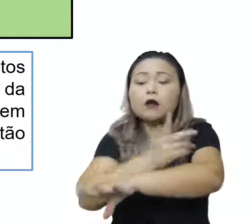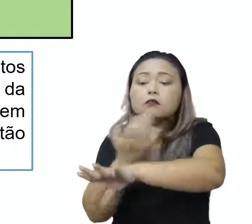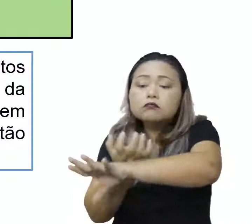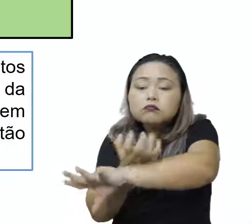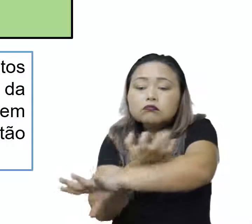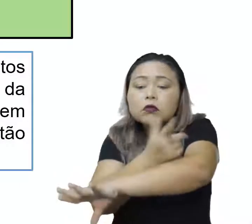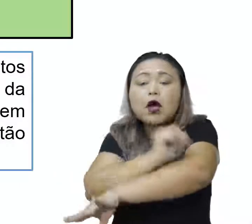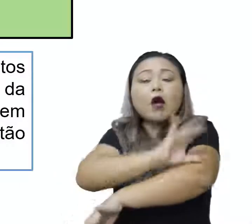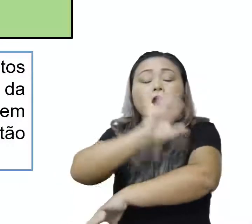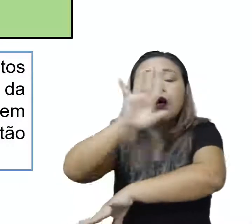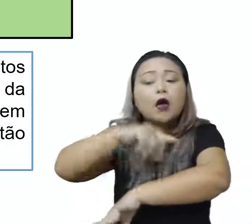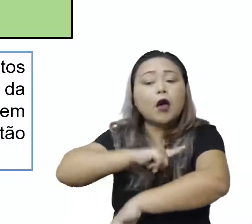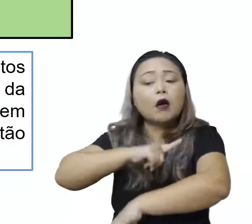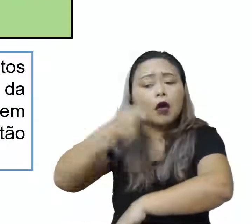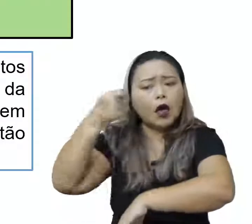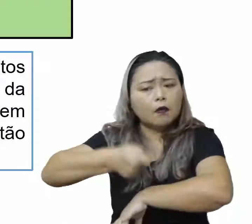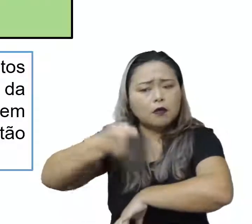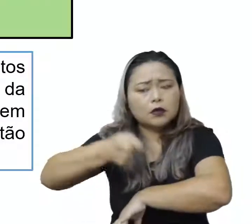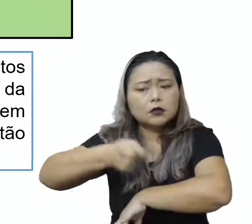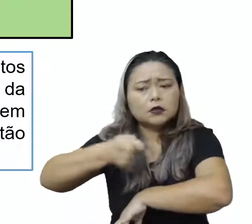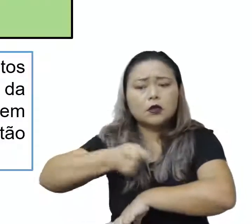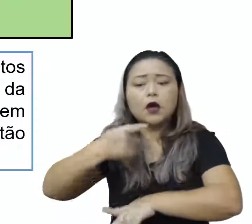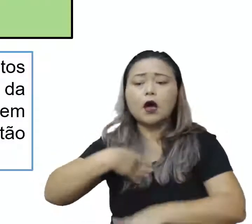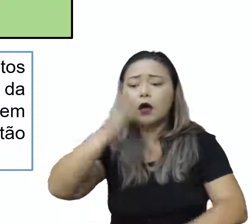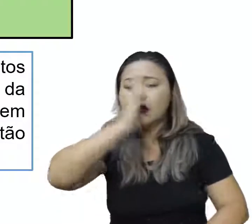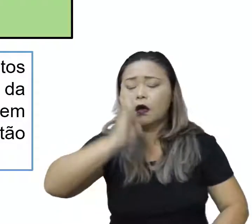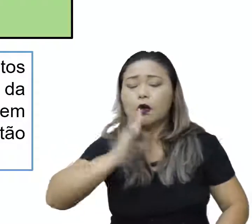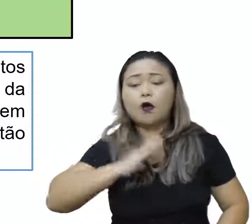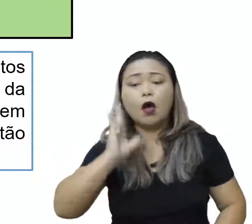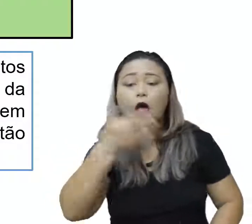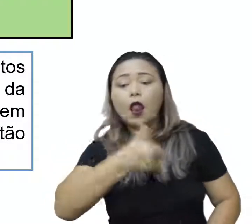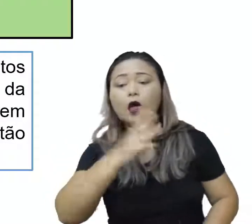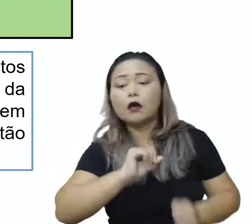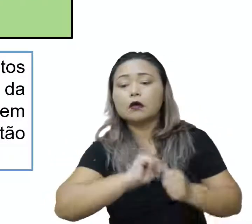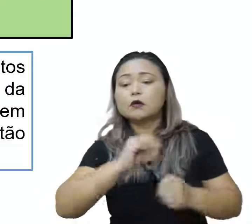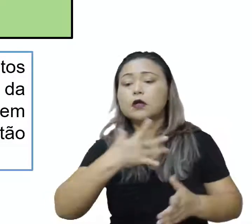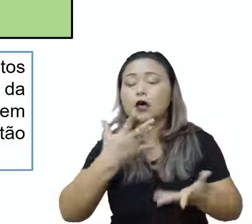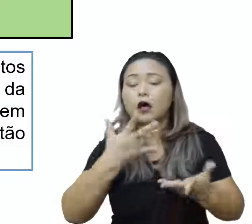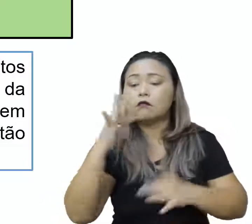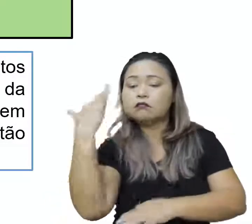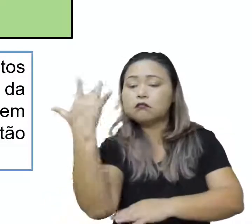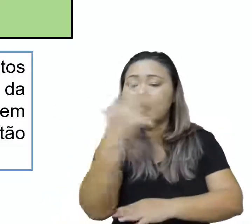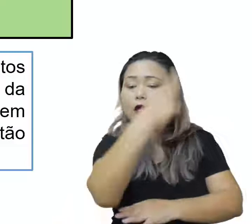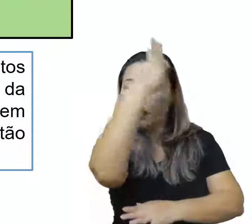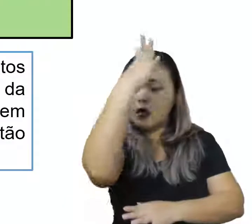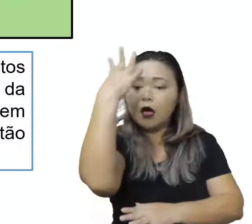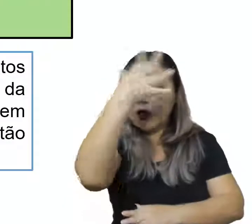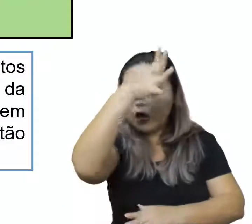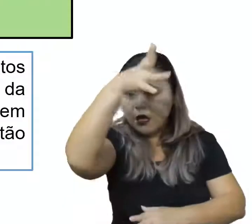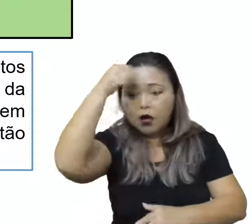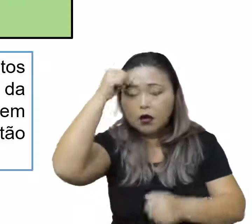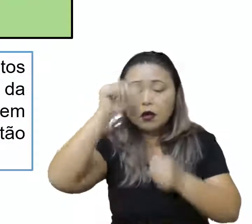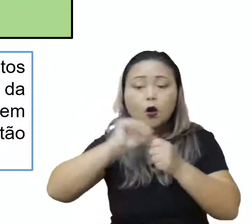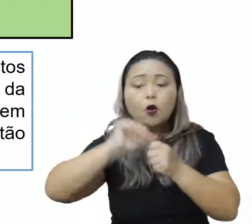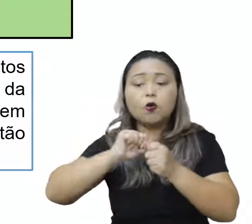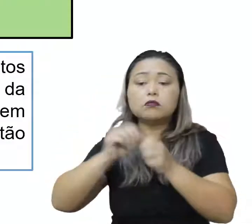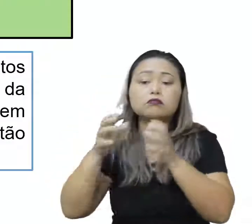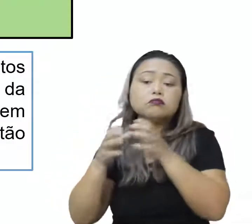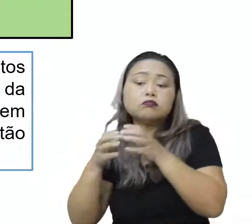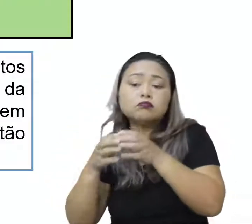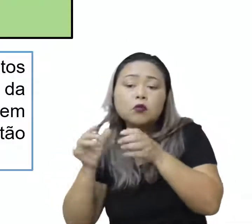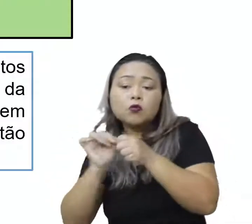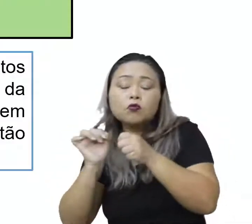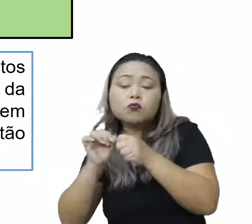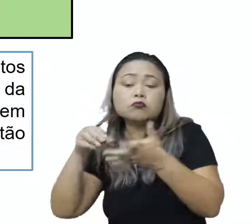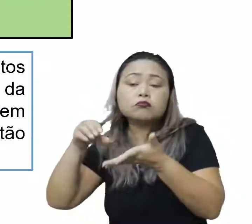pressão sobre o Brasil, relacionada à floresta amazônica, é muito intensa. Órgãos e países estão